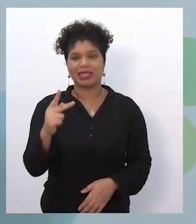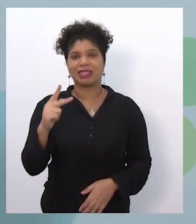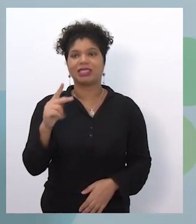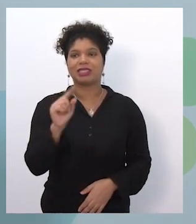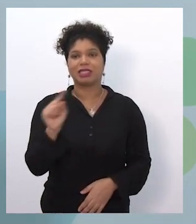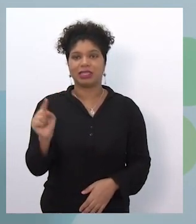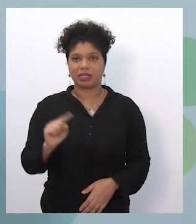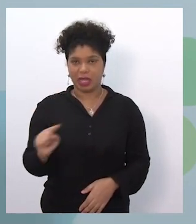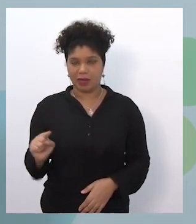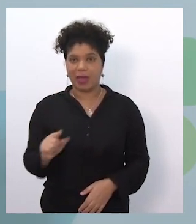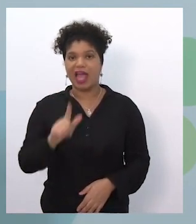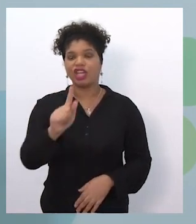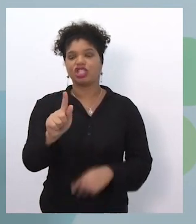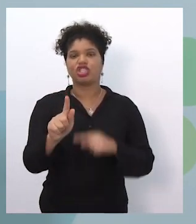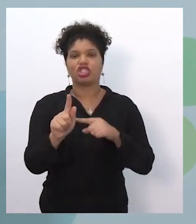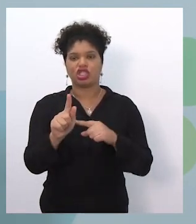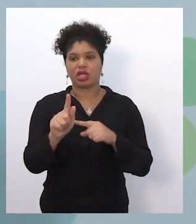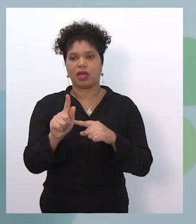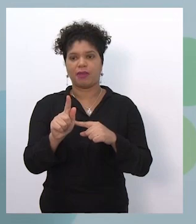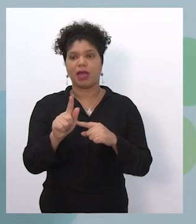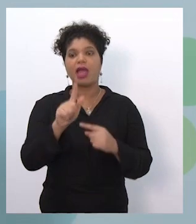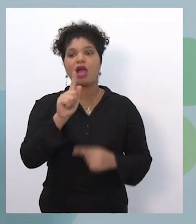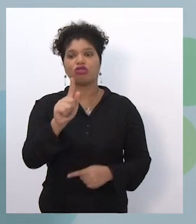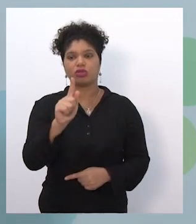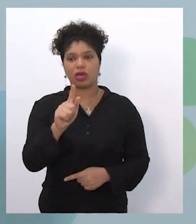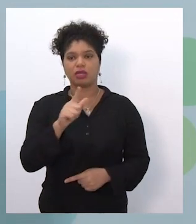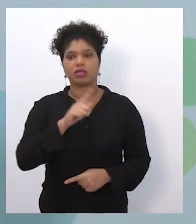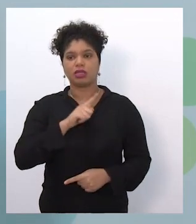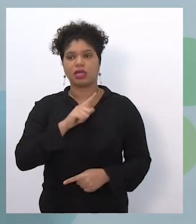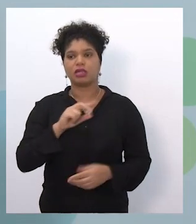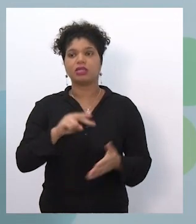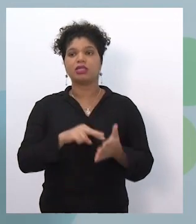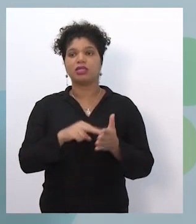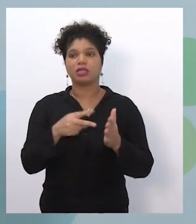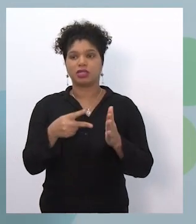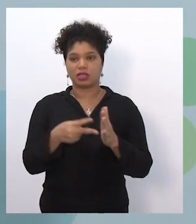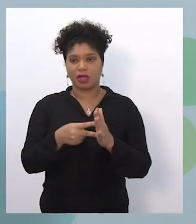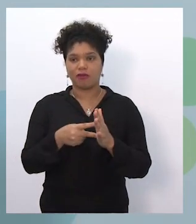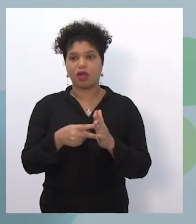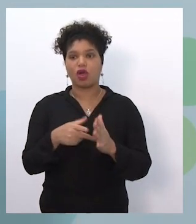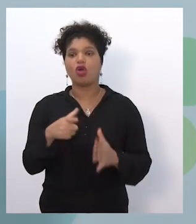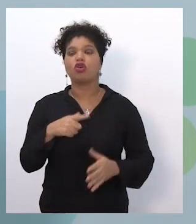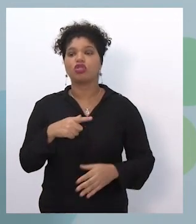tá? Então, esses 3.2 significa o quê? Que ele executa